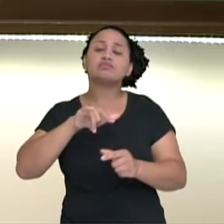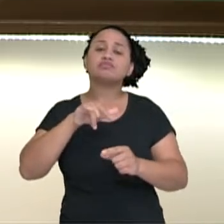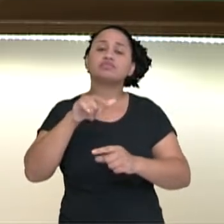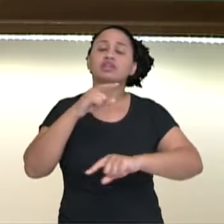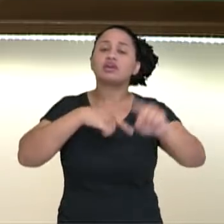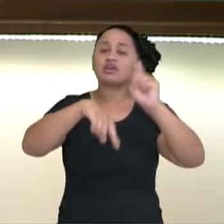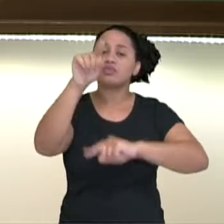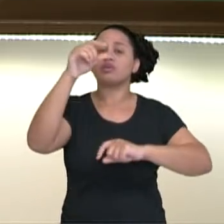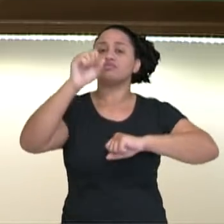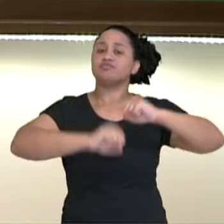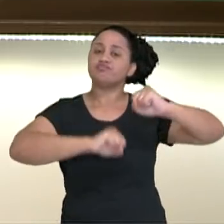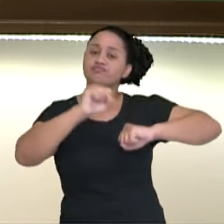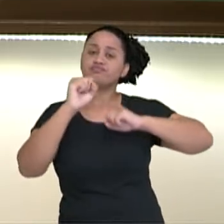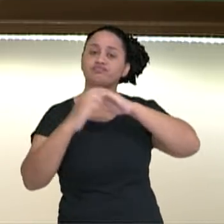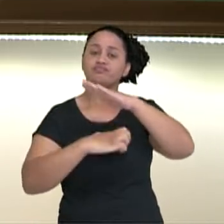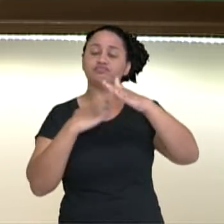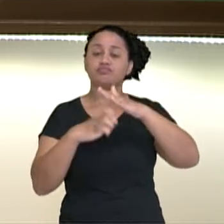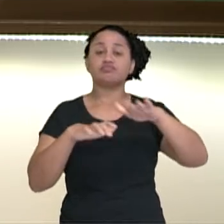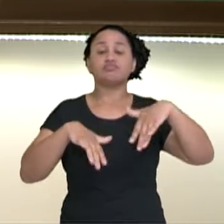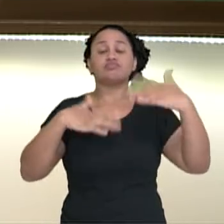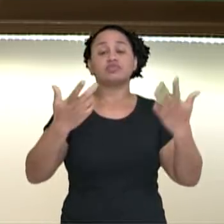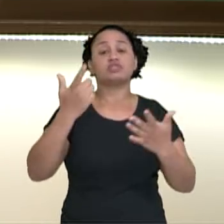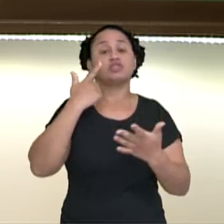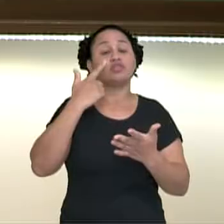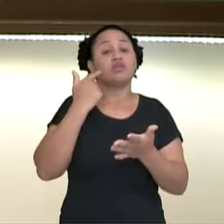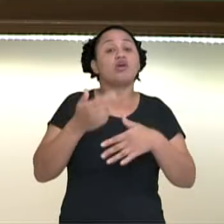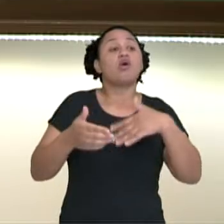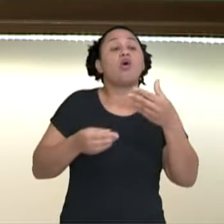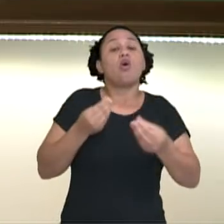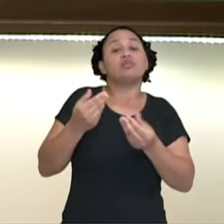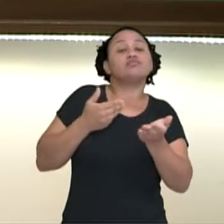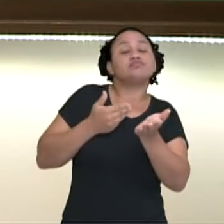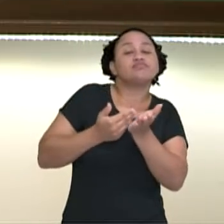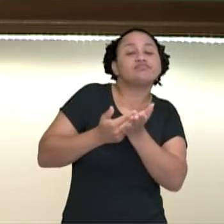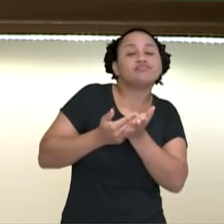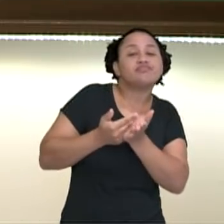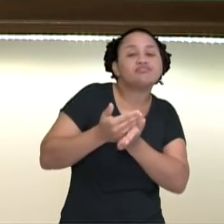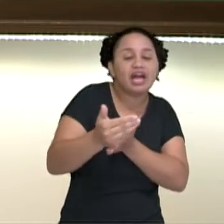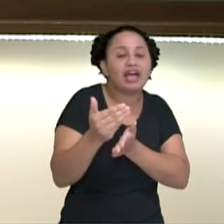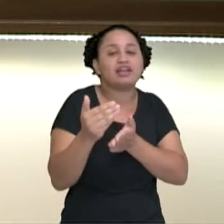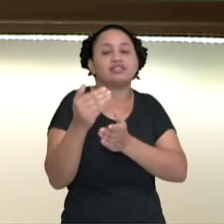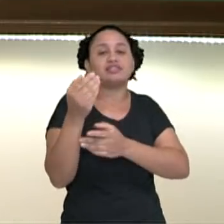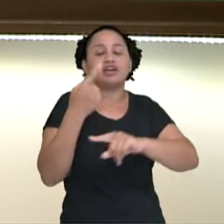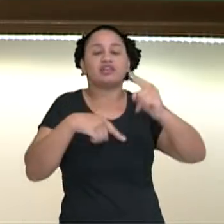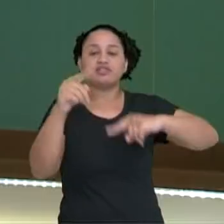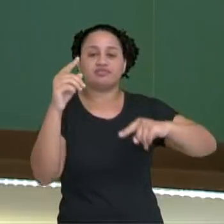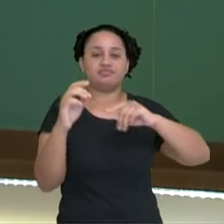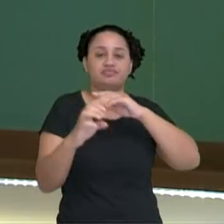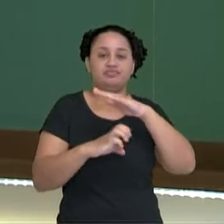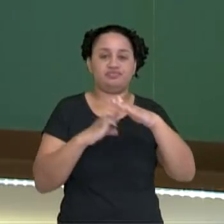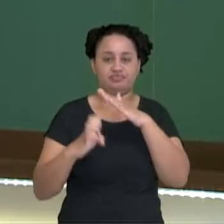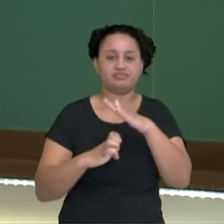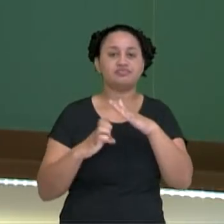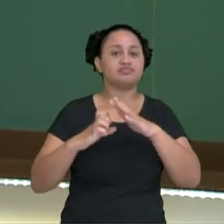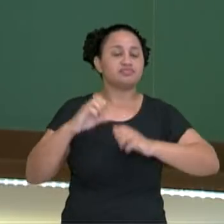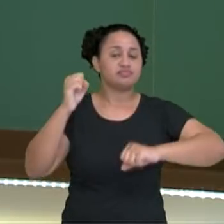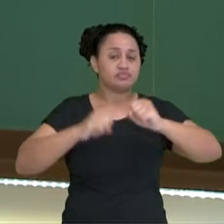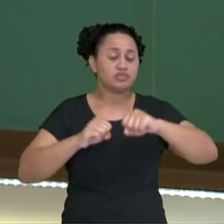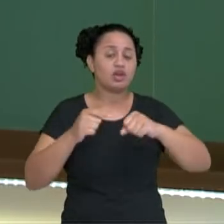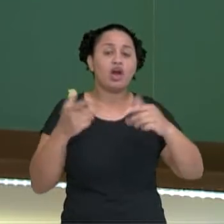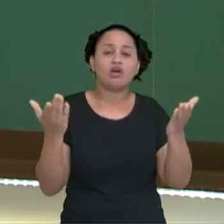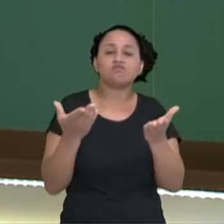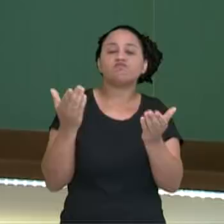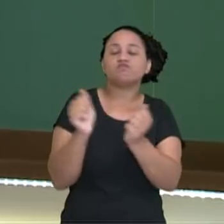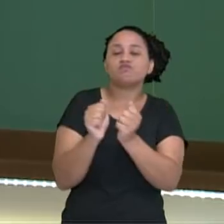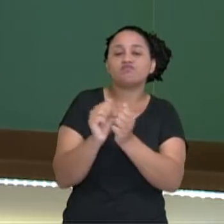Industrial. Então a gente vai ver como é que inicia-se a Revolução Industrial. Estamos aqui, nessa aula com a